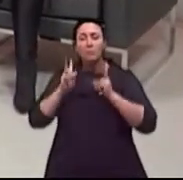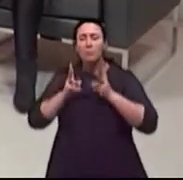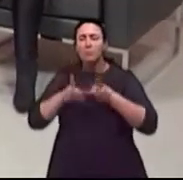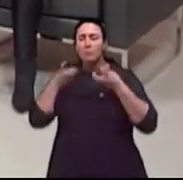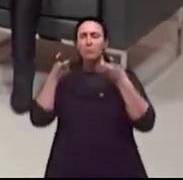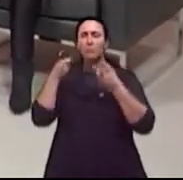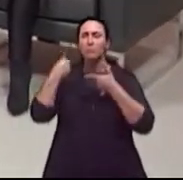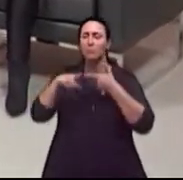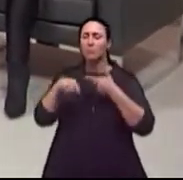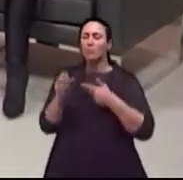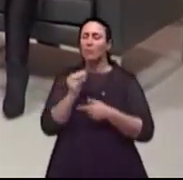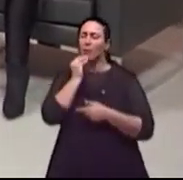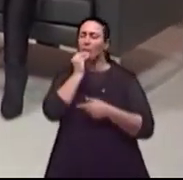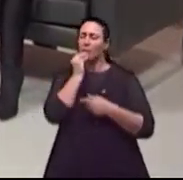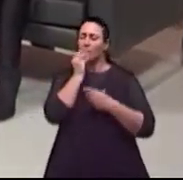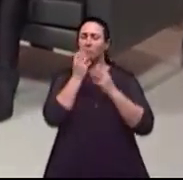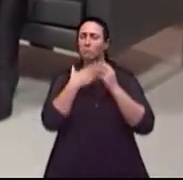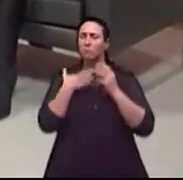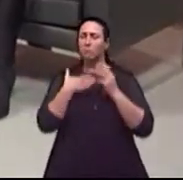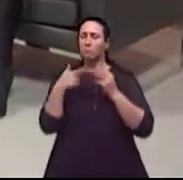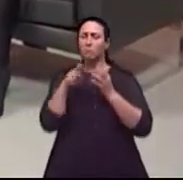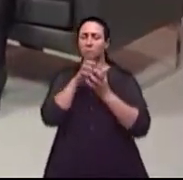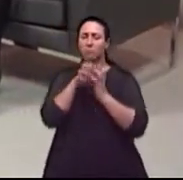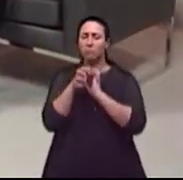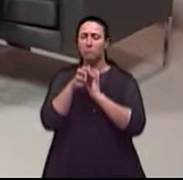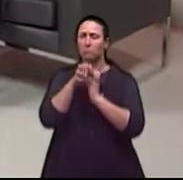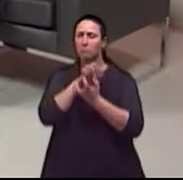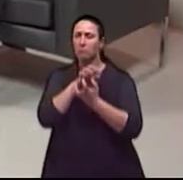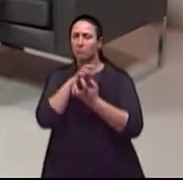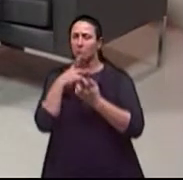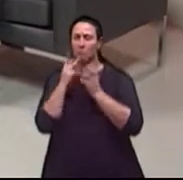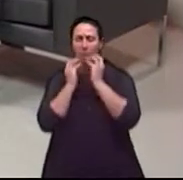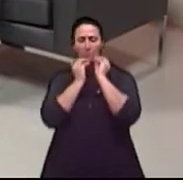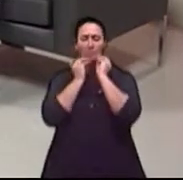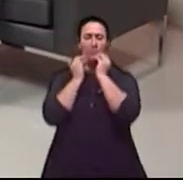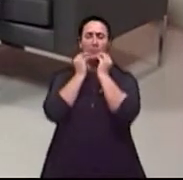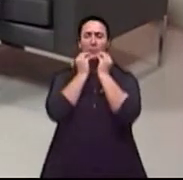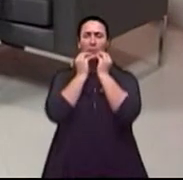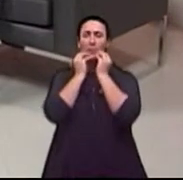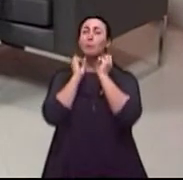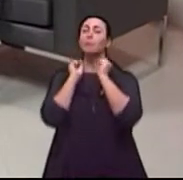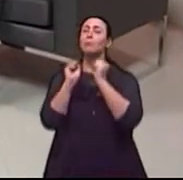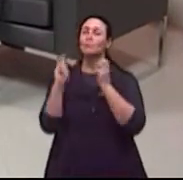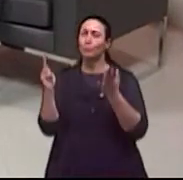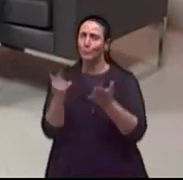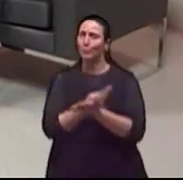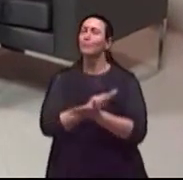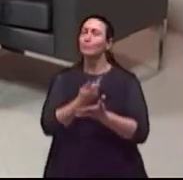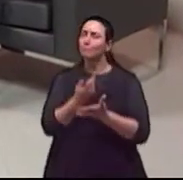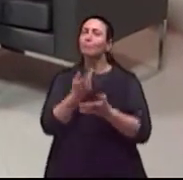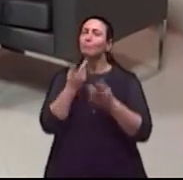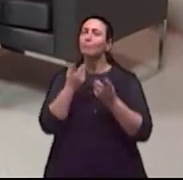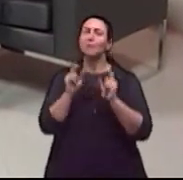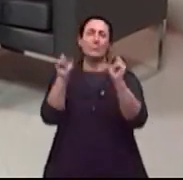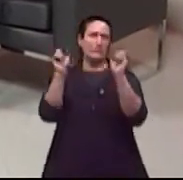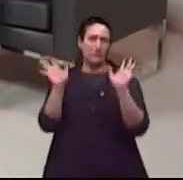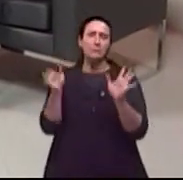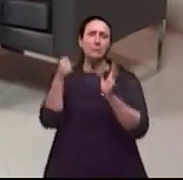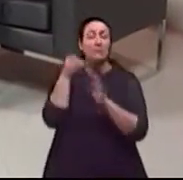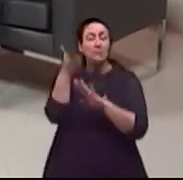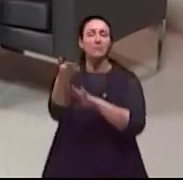quando a prótese começa a deslocar aí já pode ter passado do tempo de um bom diagnóstico